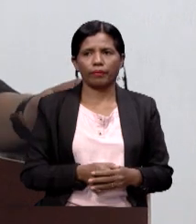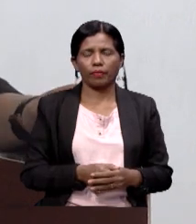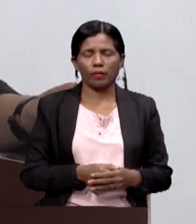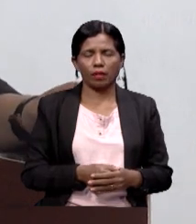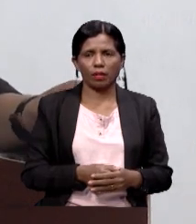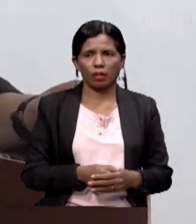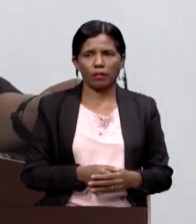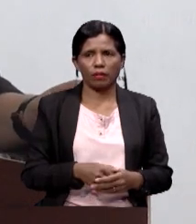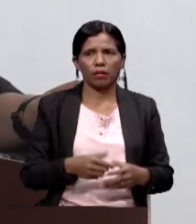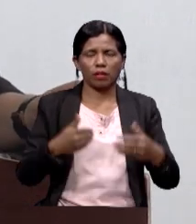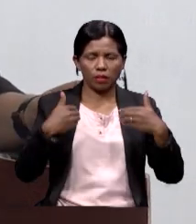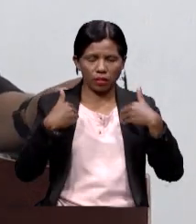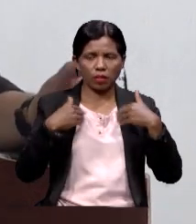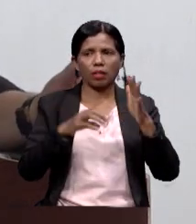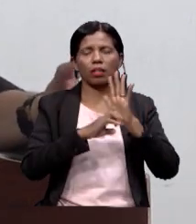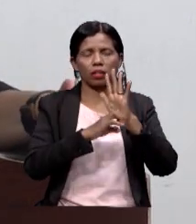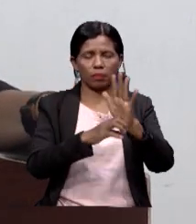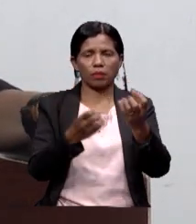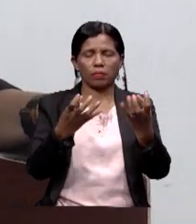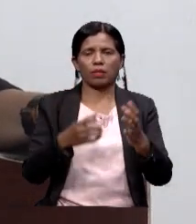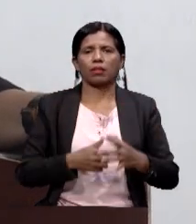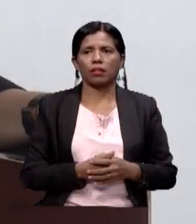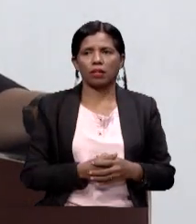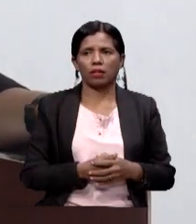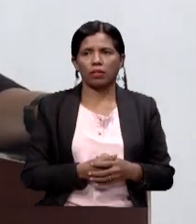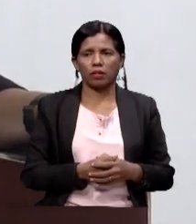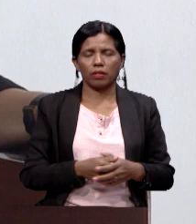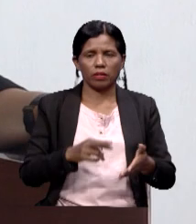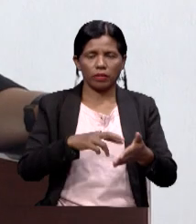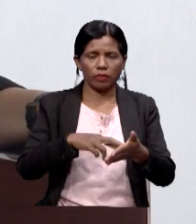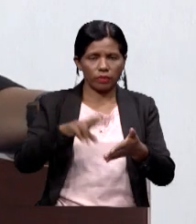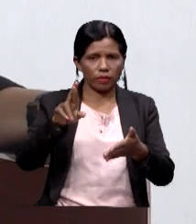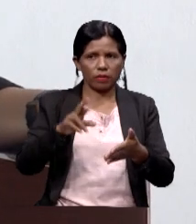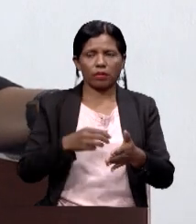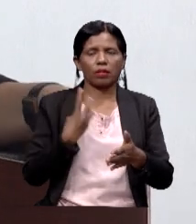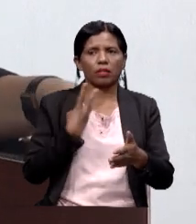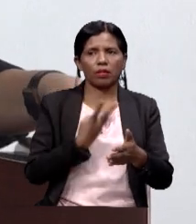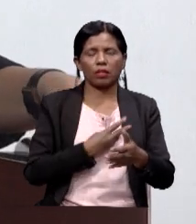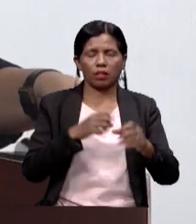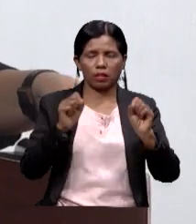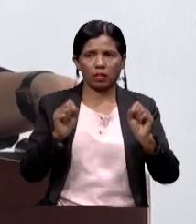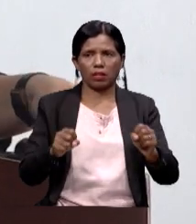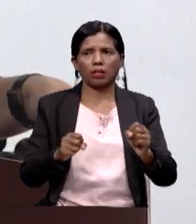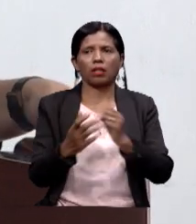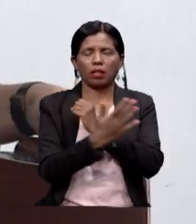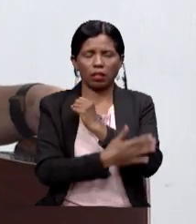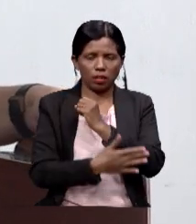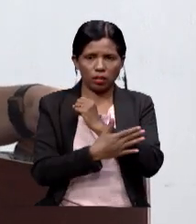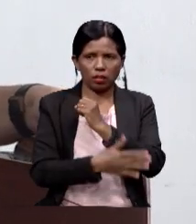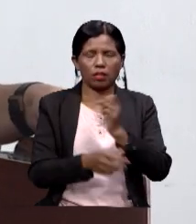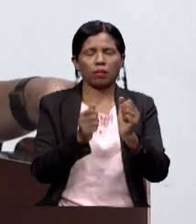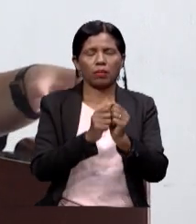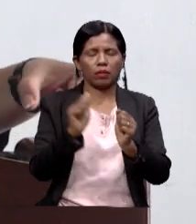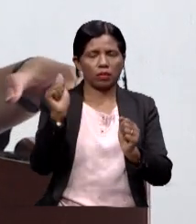Acordo, acordo ia exemplos para, por exemplo, visto. Visto nia, ita tem que ir acordo com países sanulo